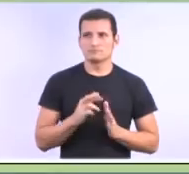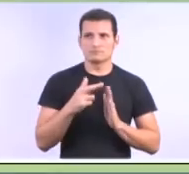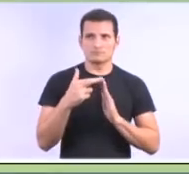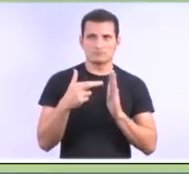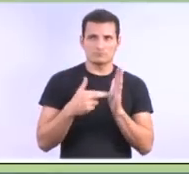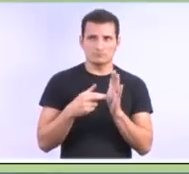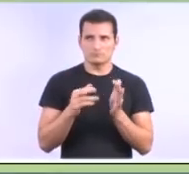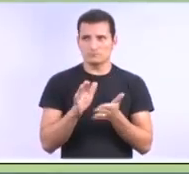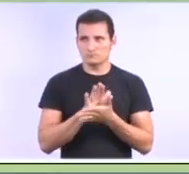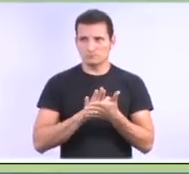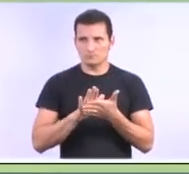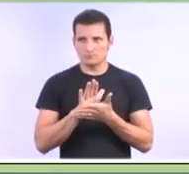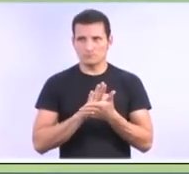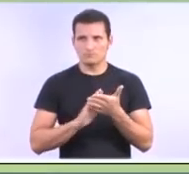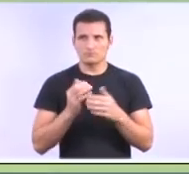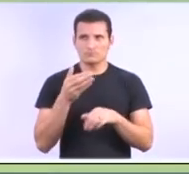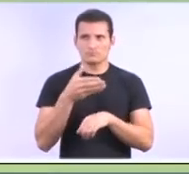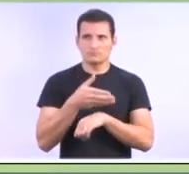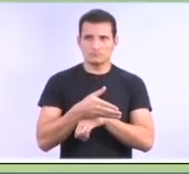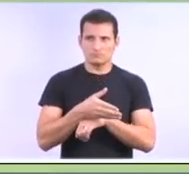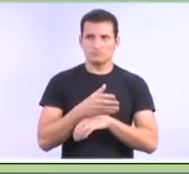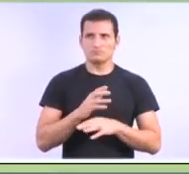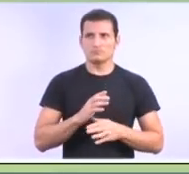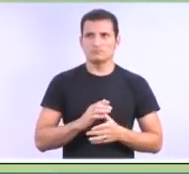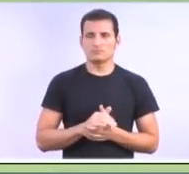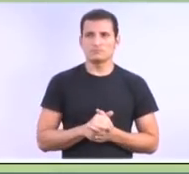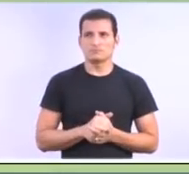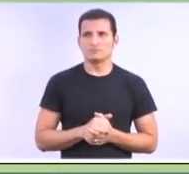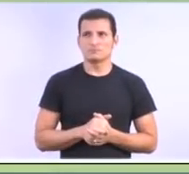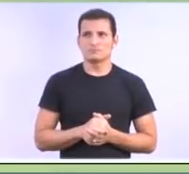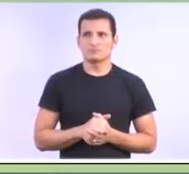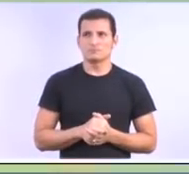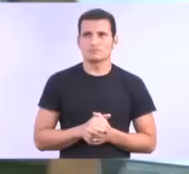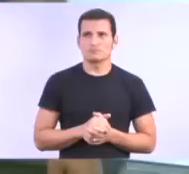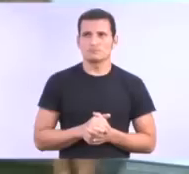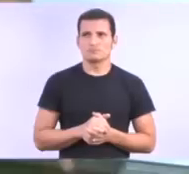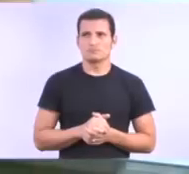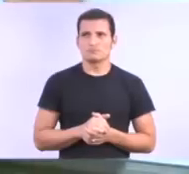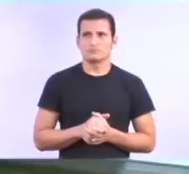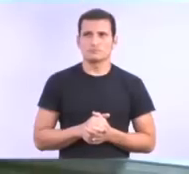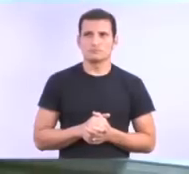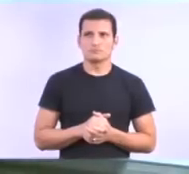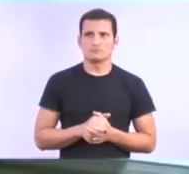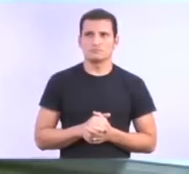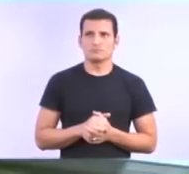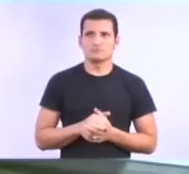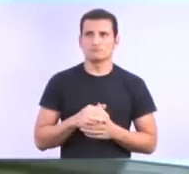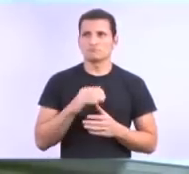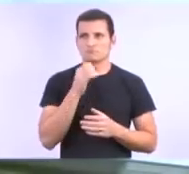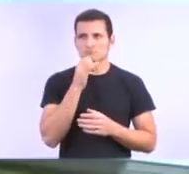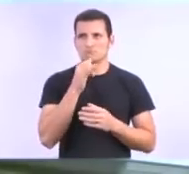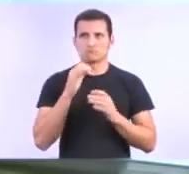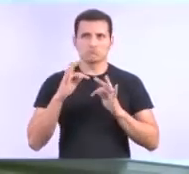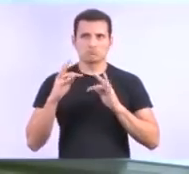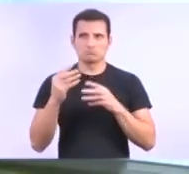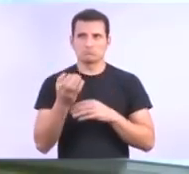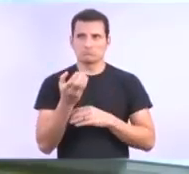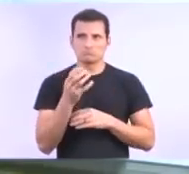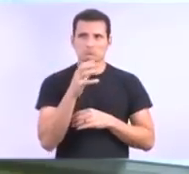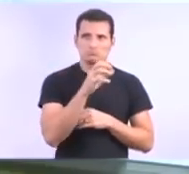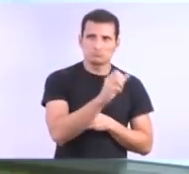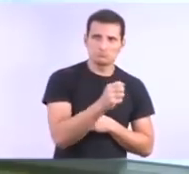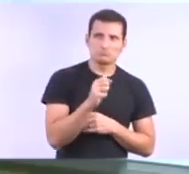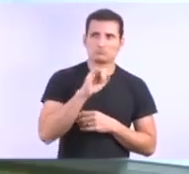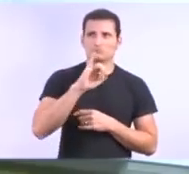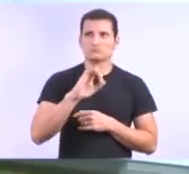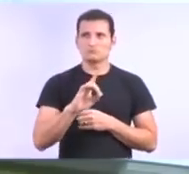de acesso. Eu simplesmente, todo mundo que quiser buscar o valor do meu ID, eu dou. Para mim não tem problema nenhum. O ID